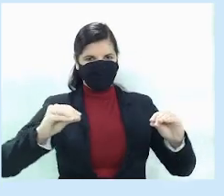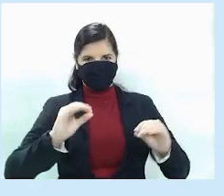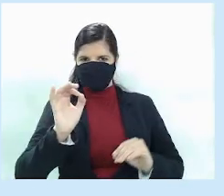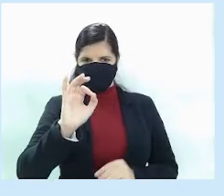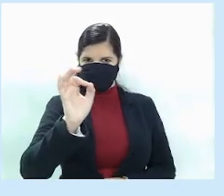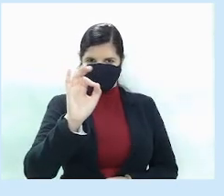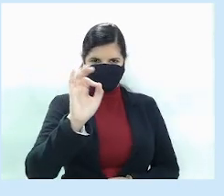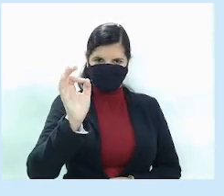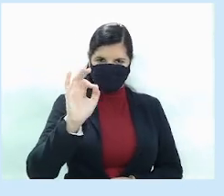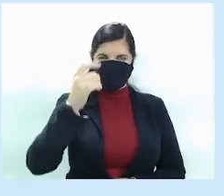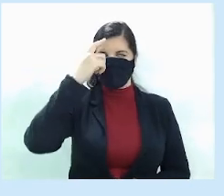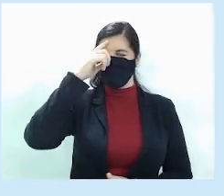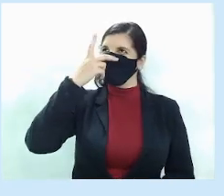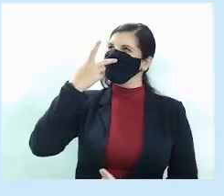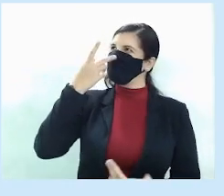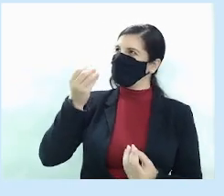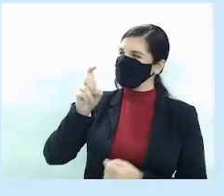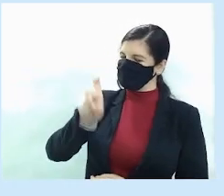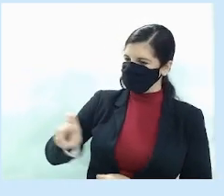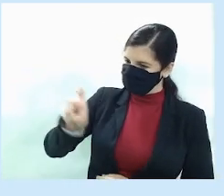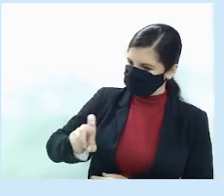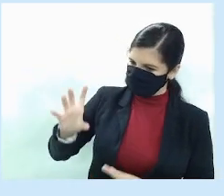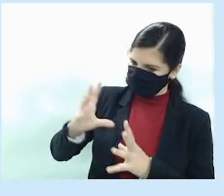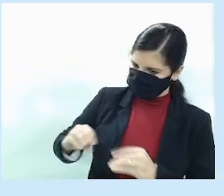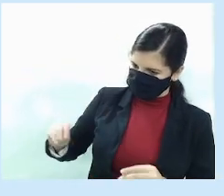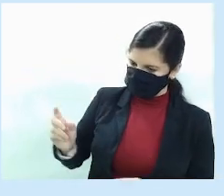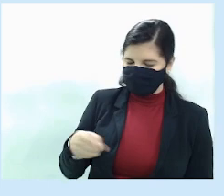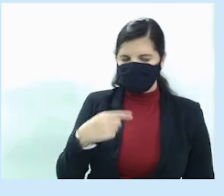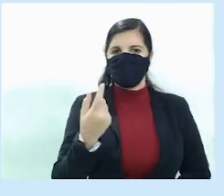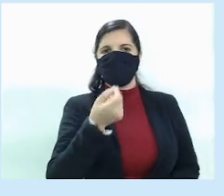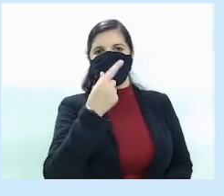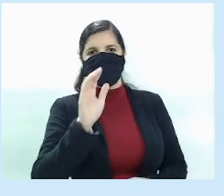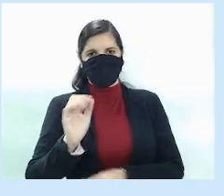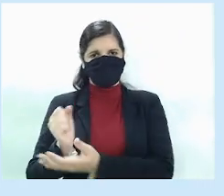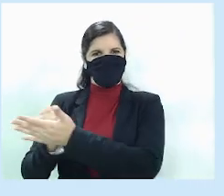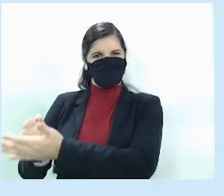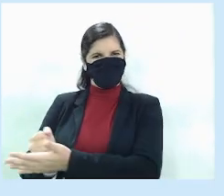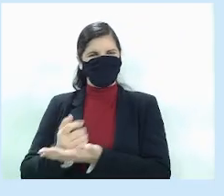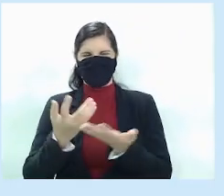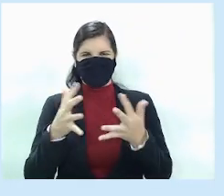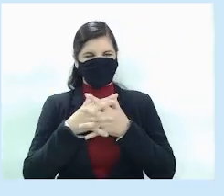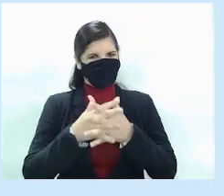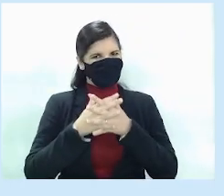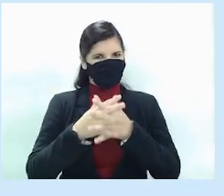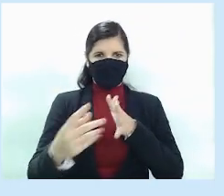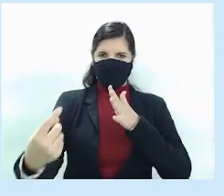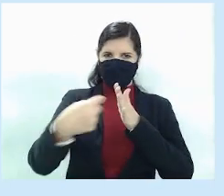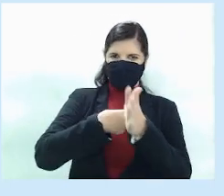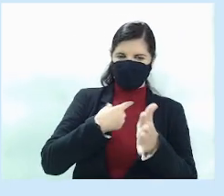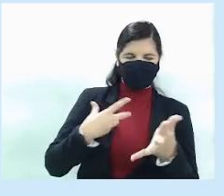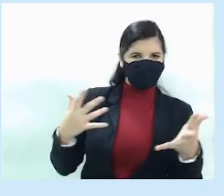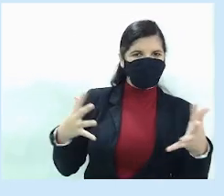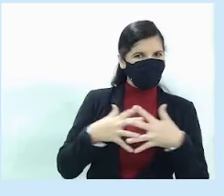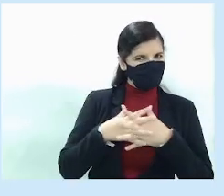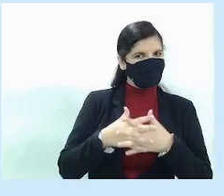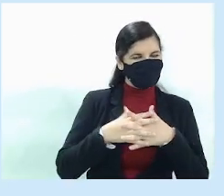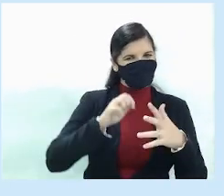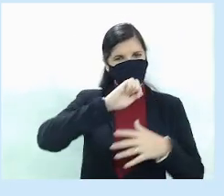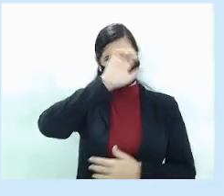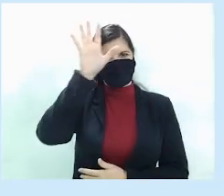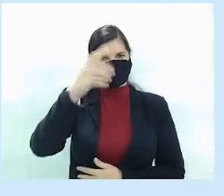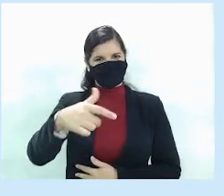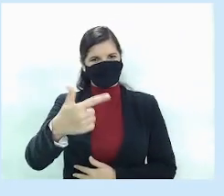é exatamente esse duplo sentido aí na forma como ele fala, na forma como ele pergunta sobre